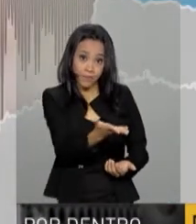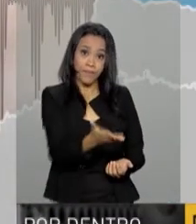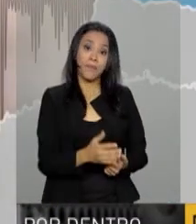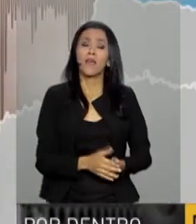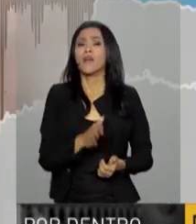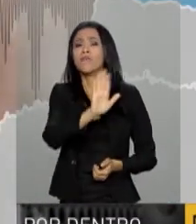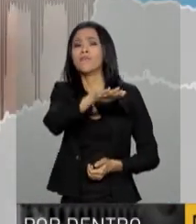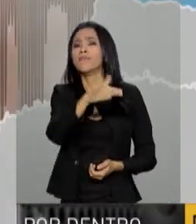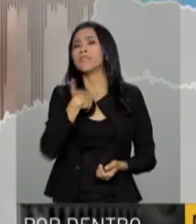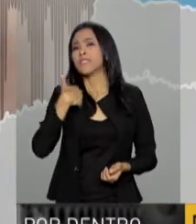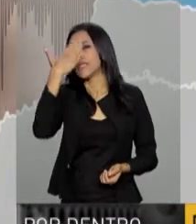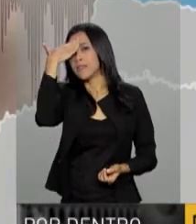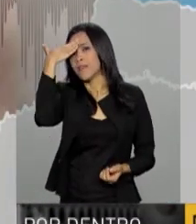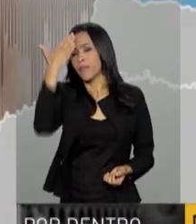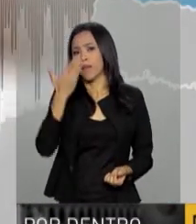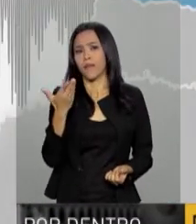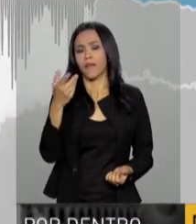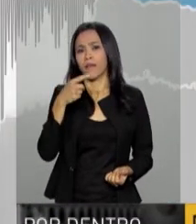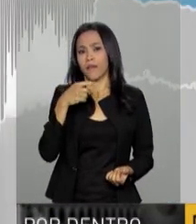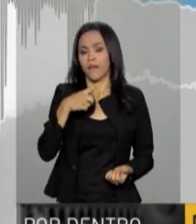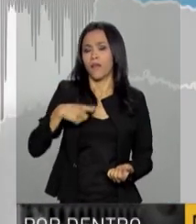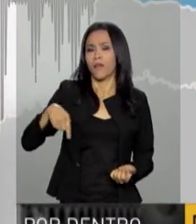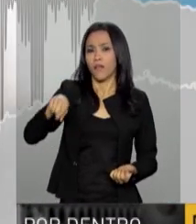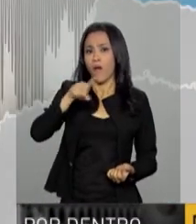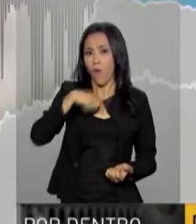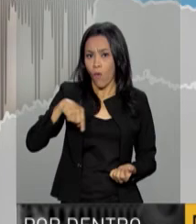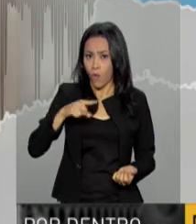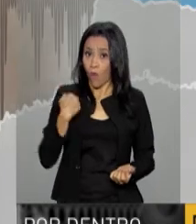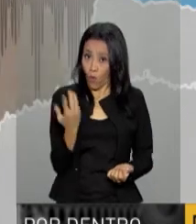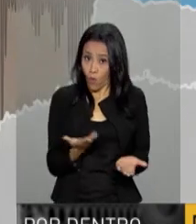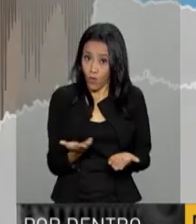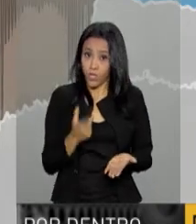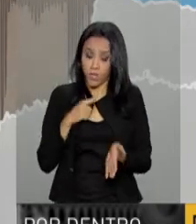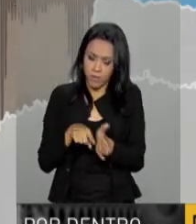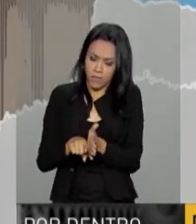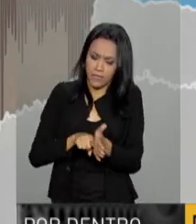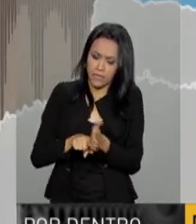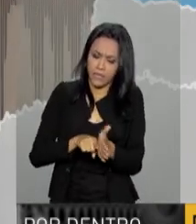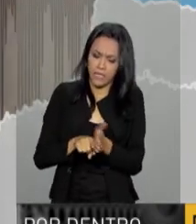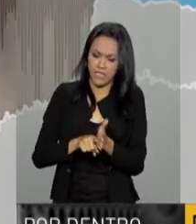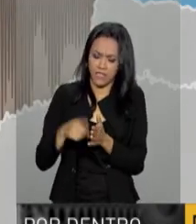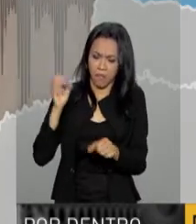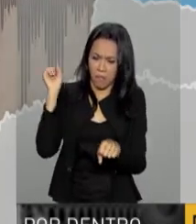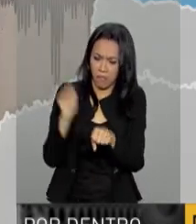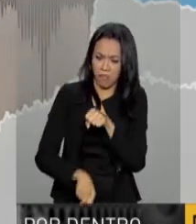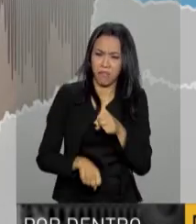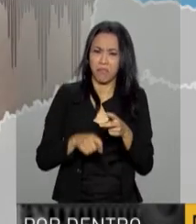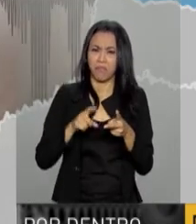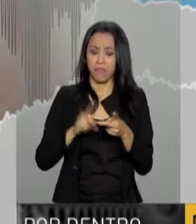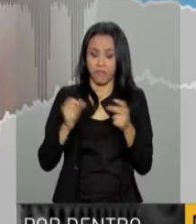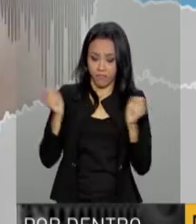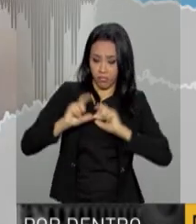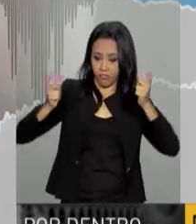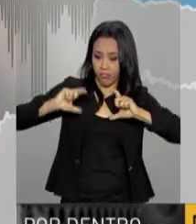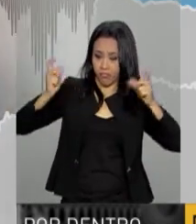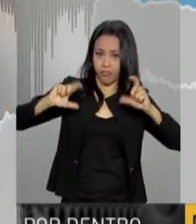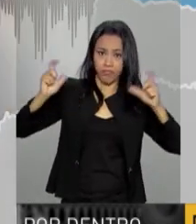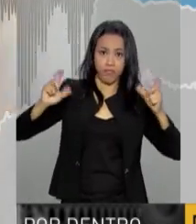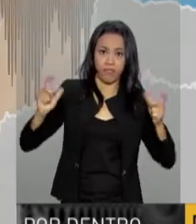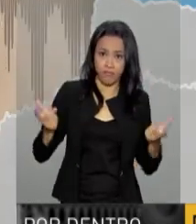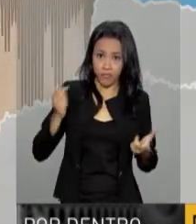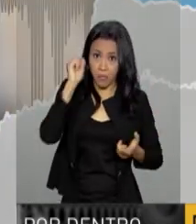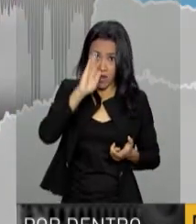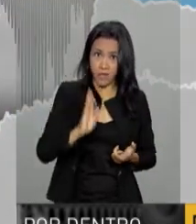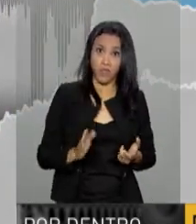saber com relação aos jovens aqui tem dados hoje é com relação ao número de homicídios assustador número de homicídios aqui no